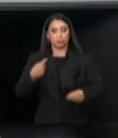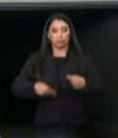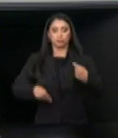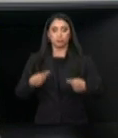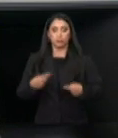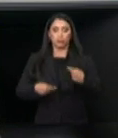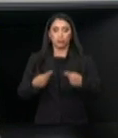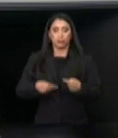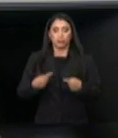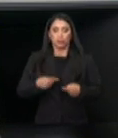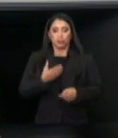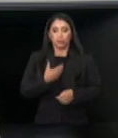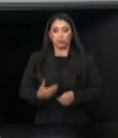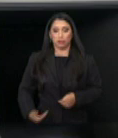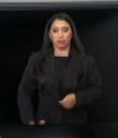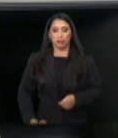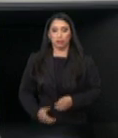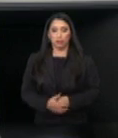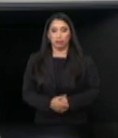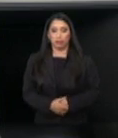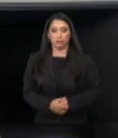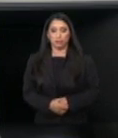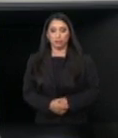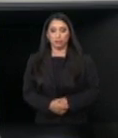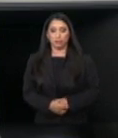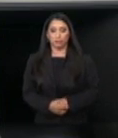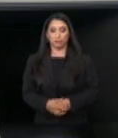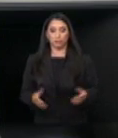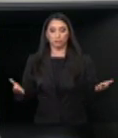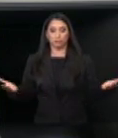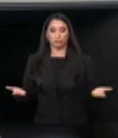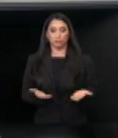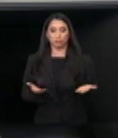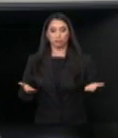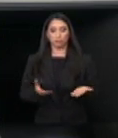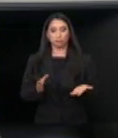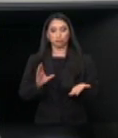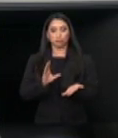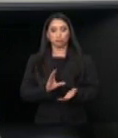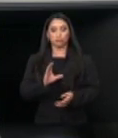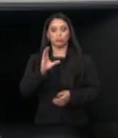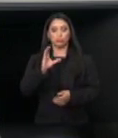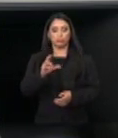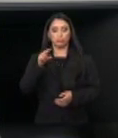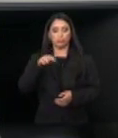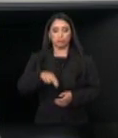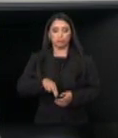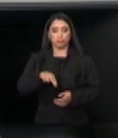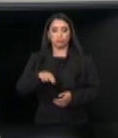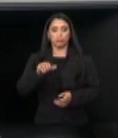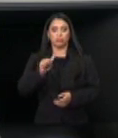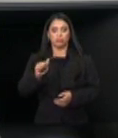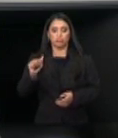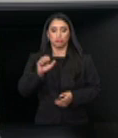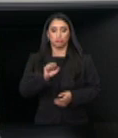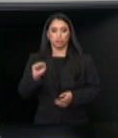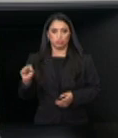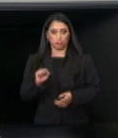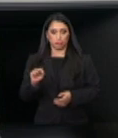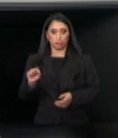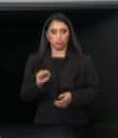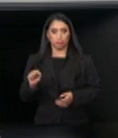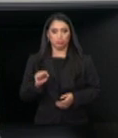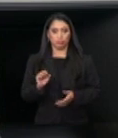é pública eu chamo agora do Conselho Nacional de assistência social se o Anderson